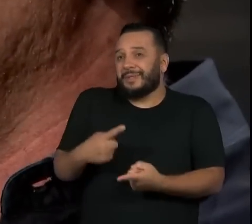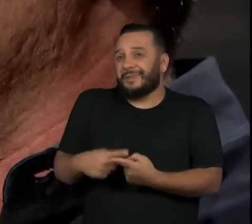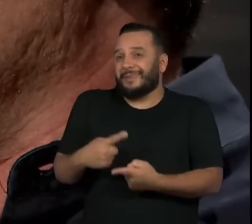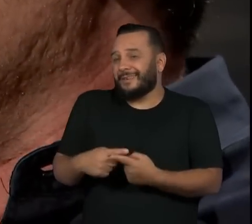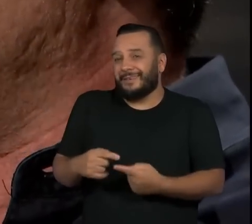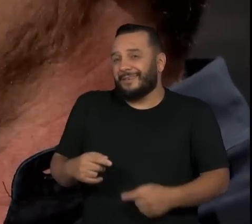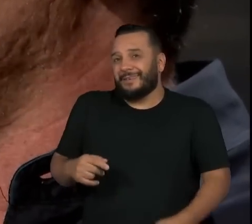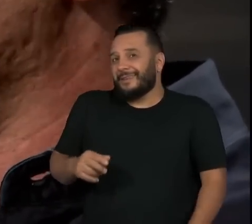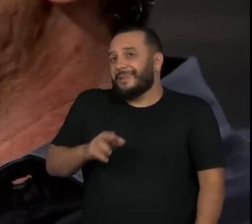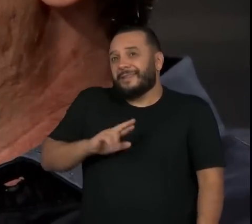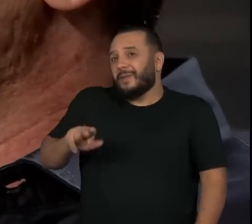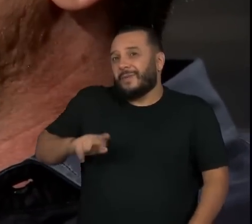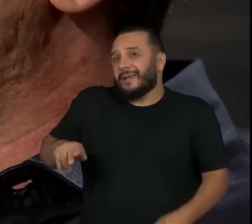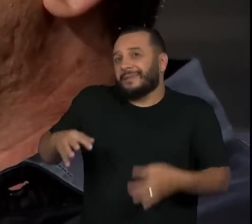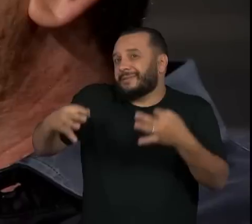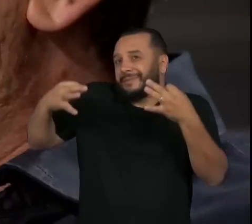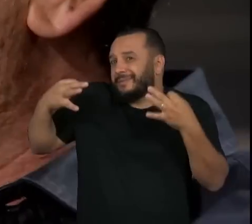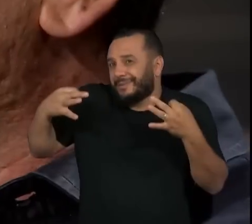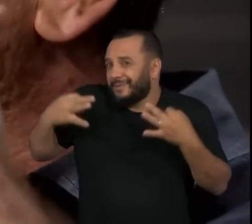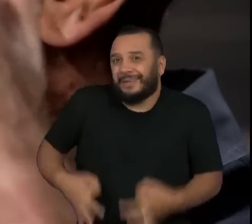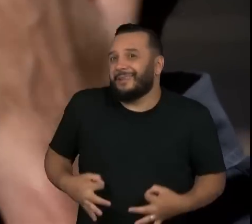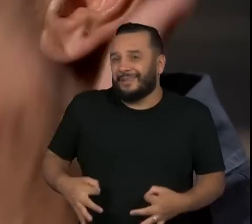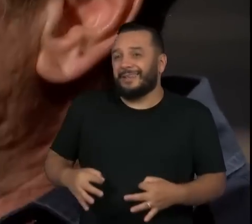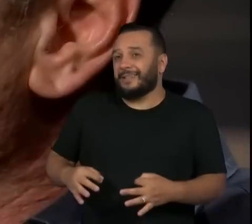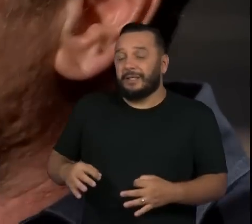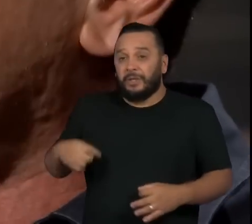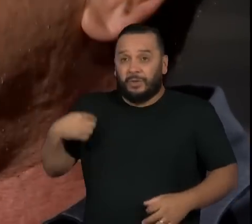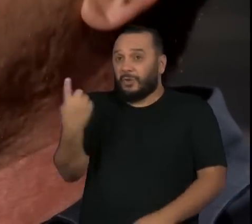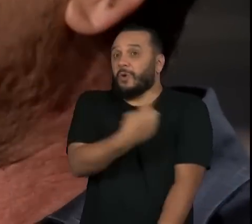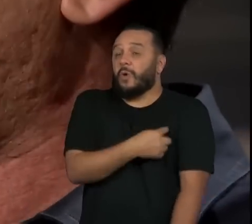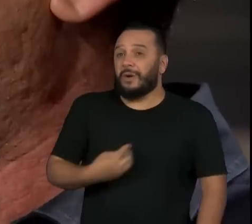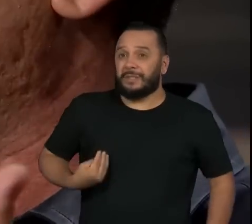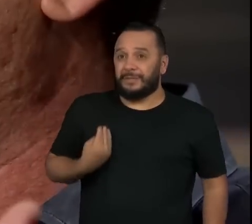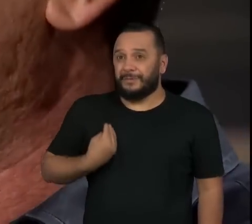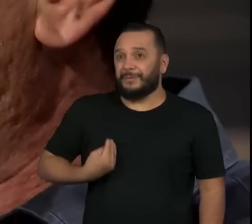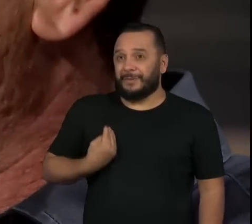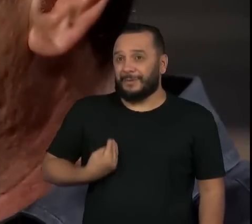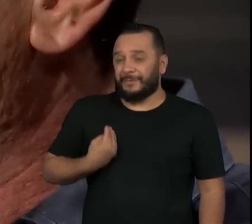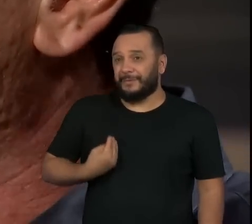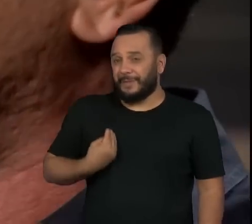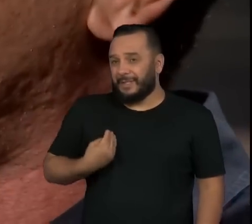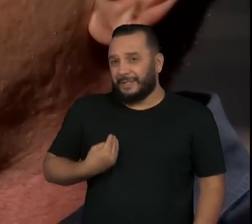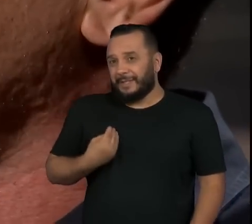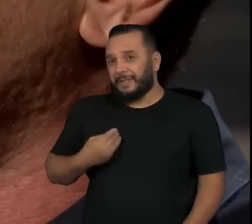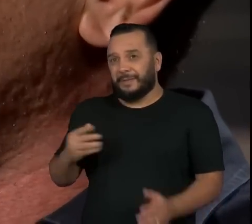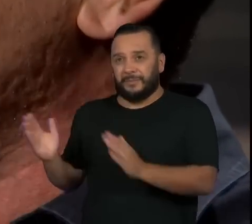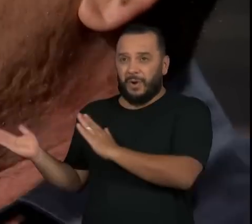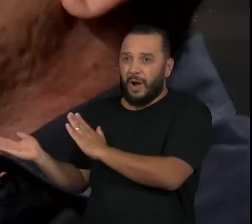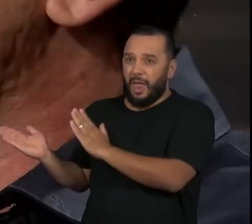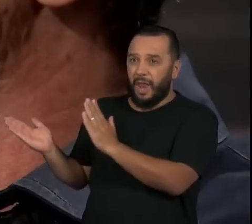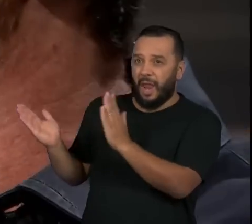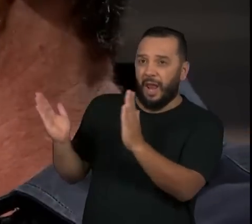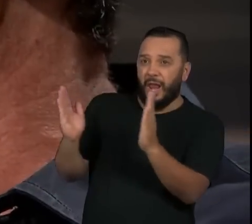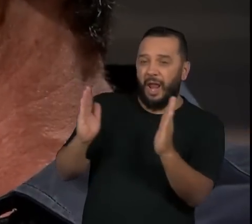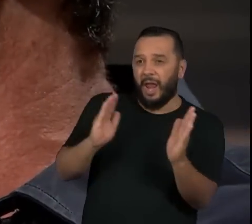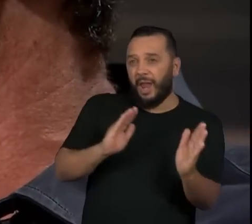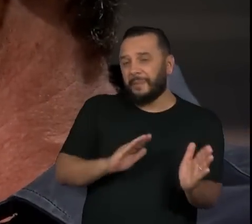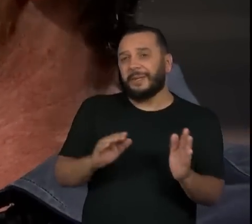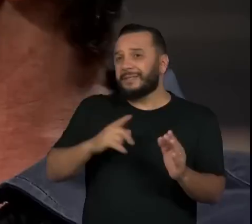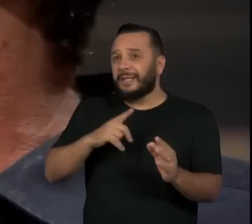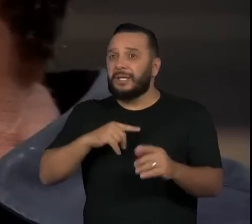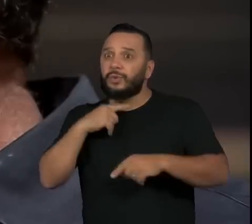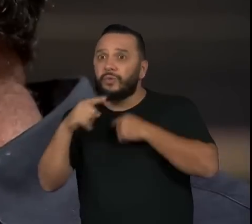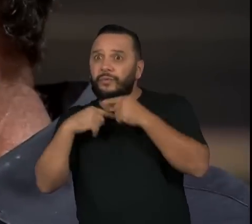absolutamente impossível. A gente vive, a condição sine qua non para a vida existir é existir